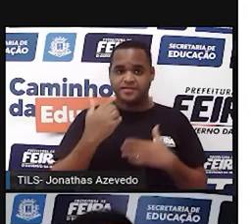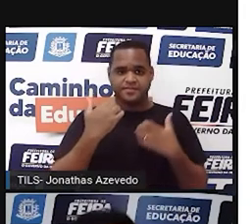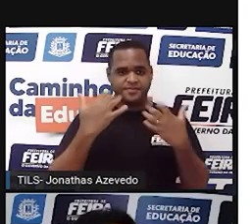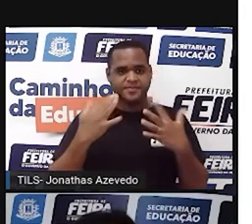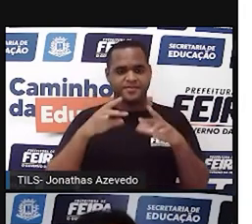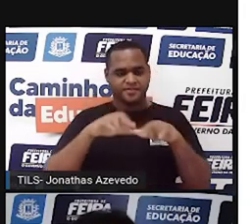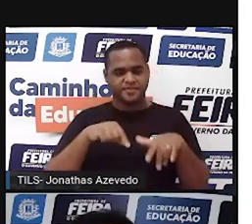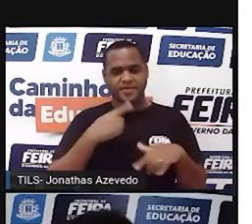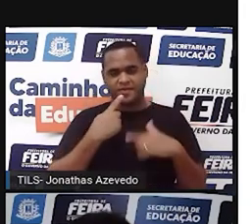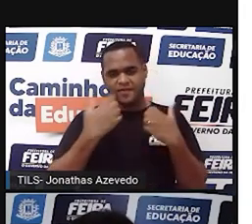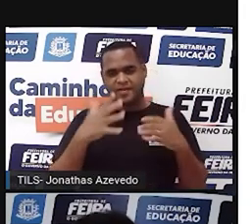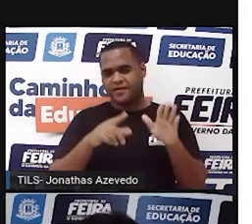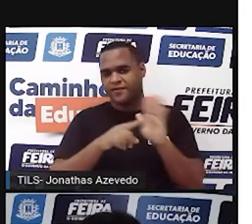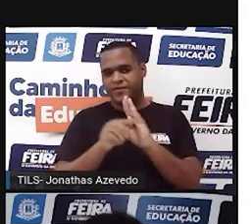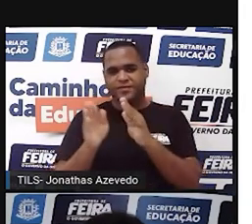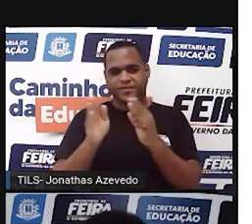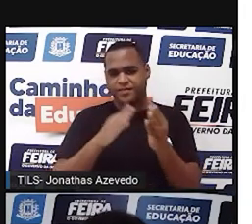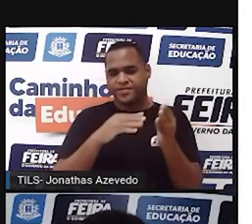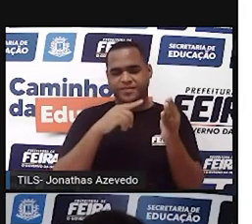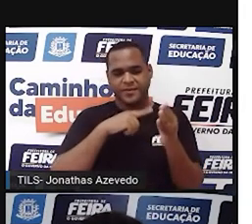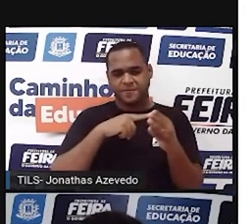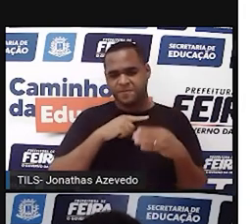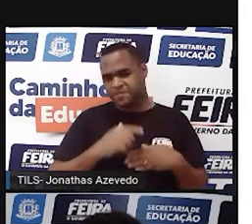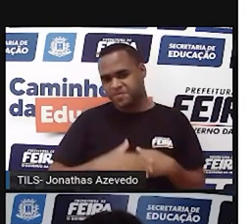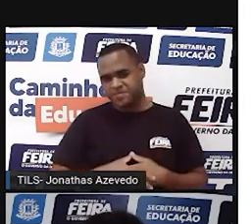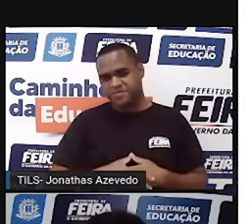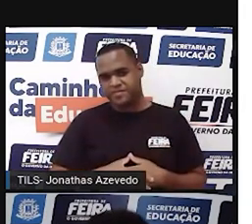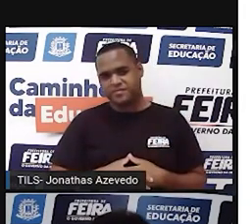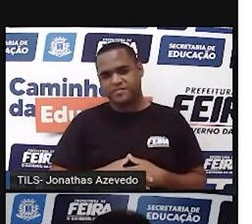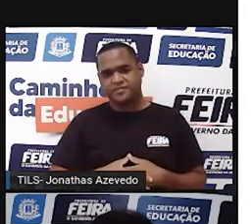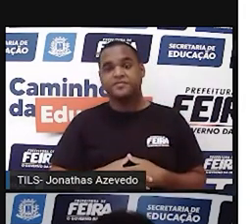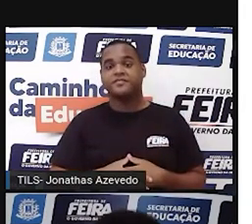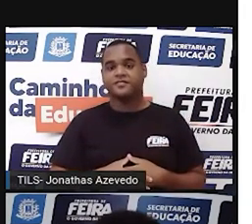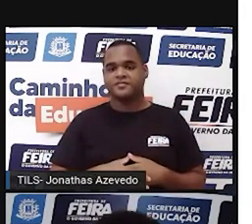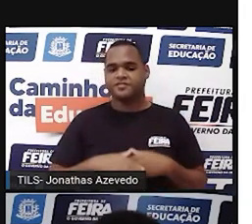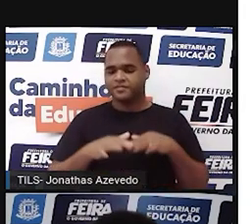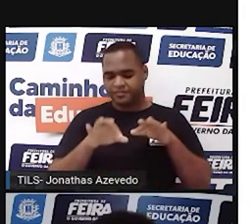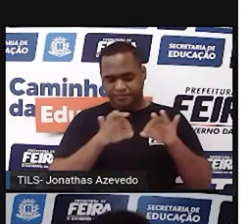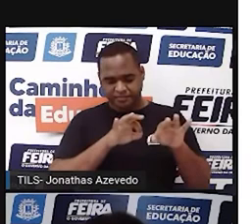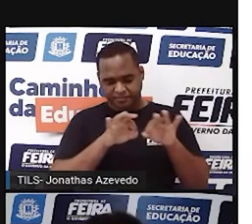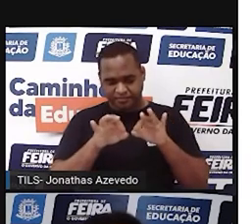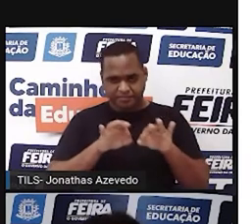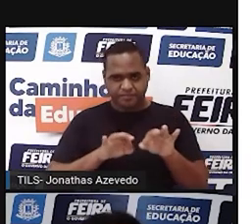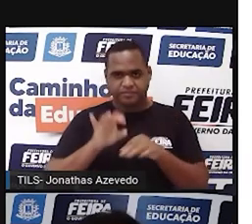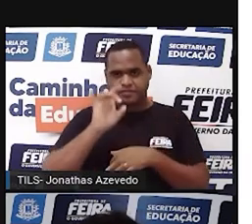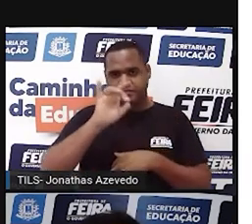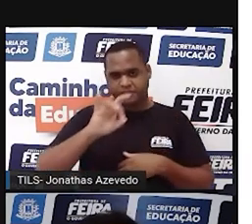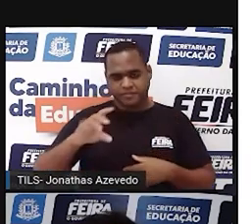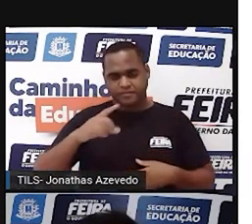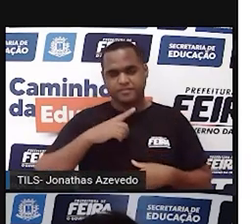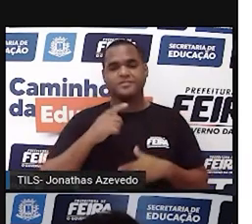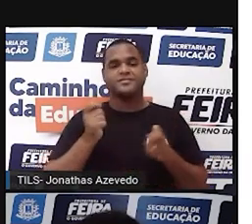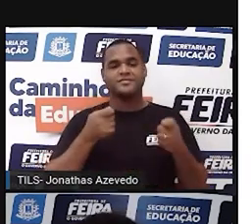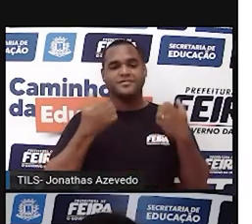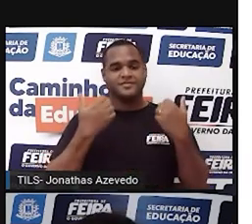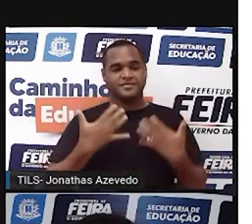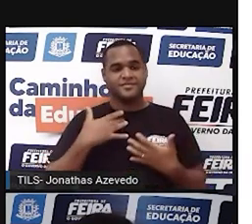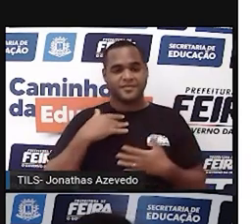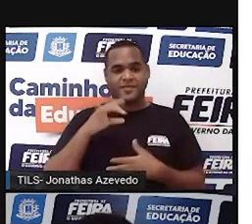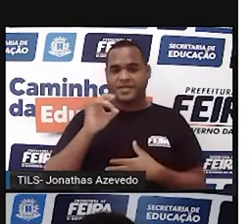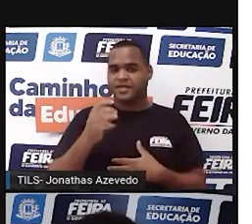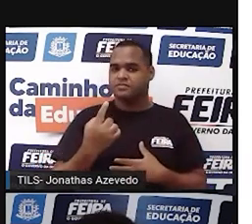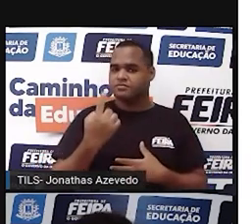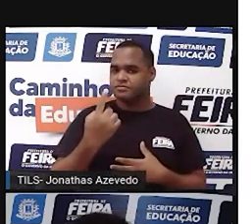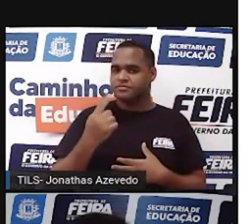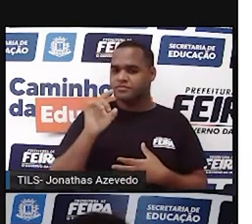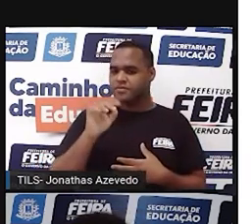foi falado no vídeo, né? Pegou, organizou cada tipo de medida e disse qual era a unidade que